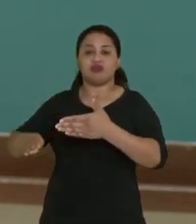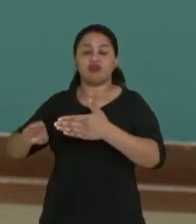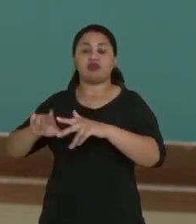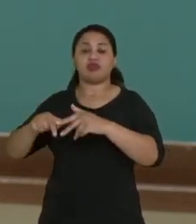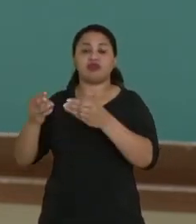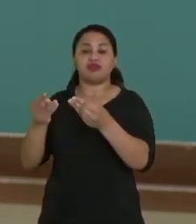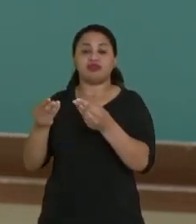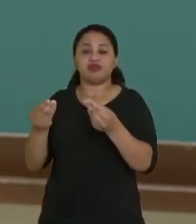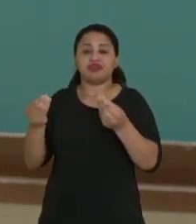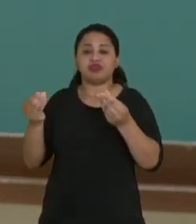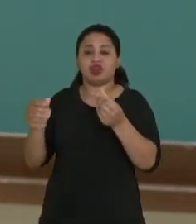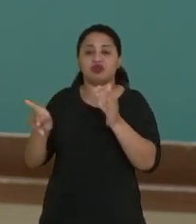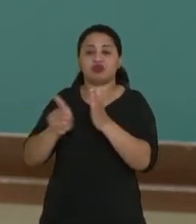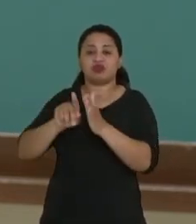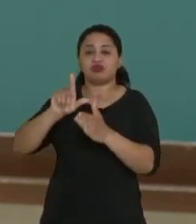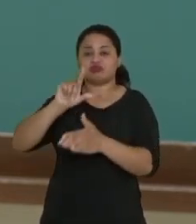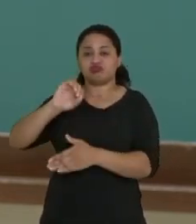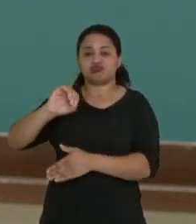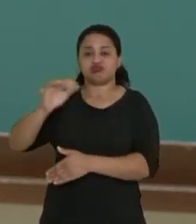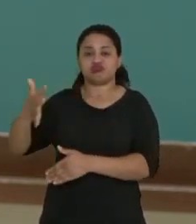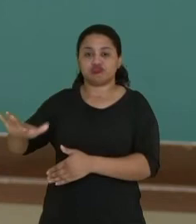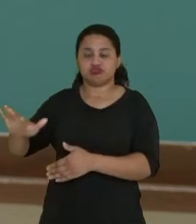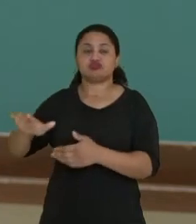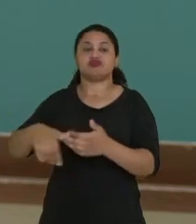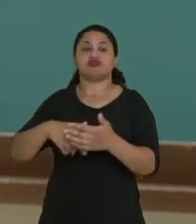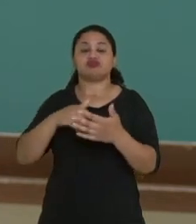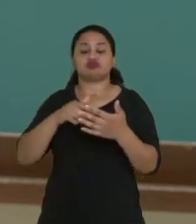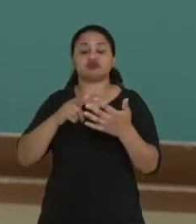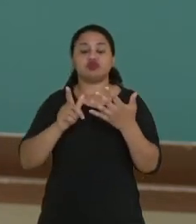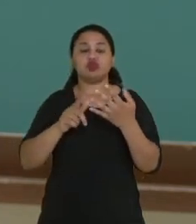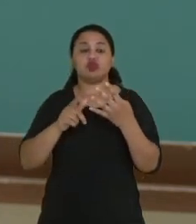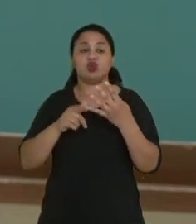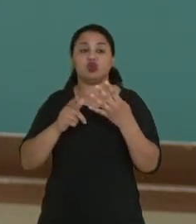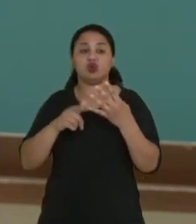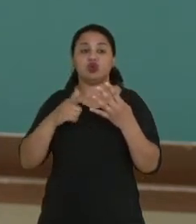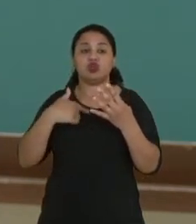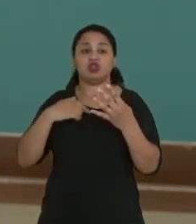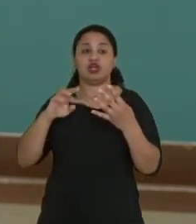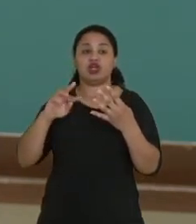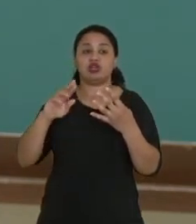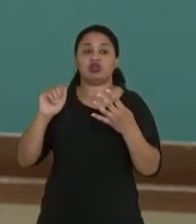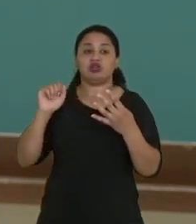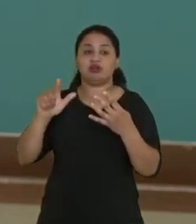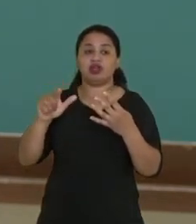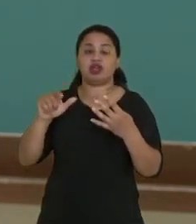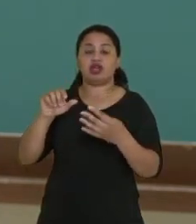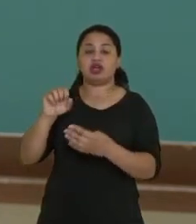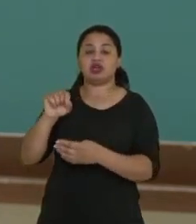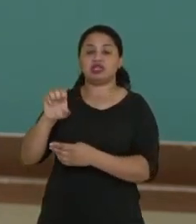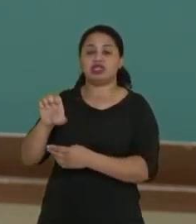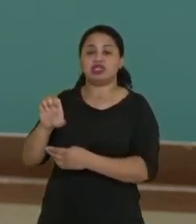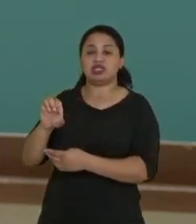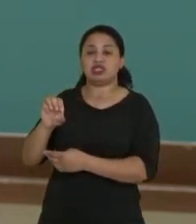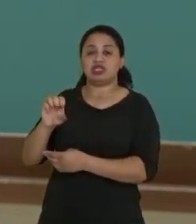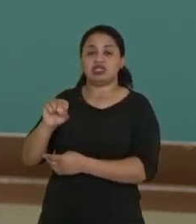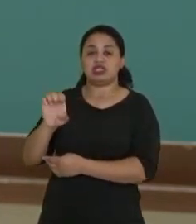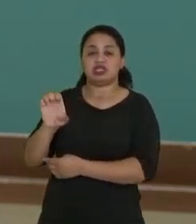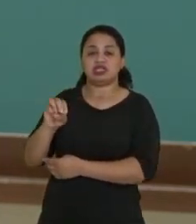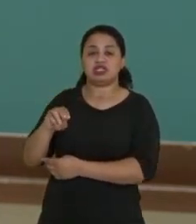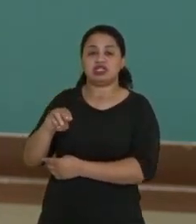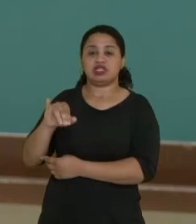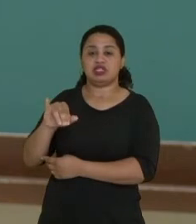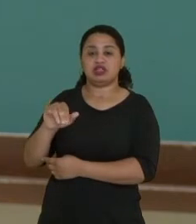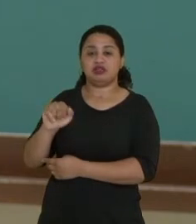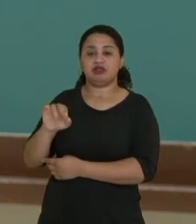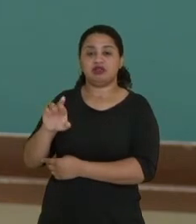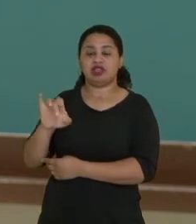do oceano. E o tropical semiárido, que é aquela região mais seca do sertão do Nordeste,